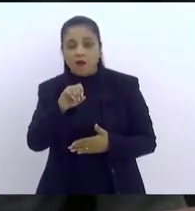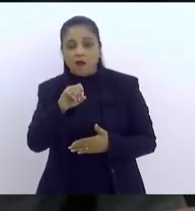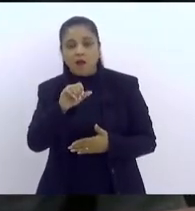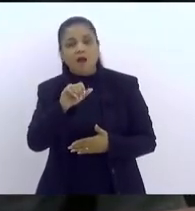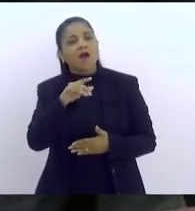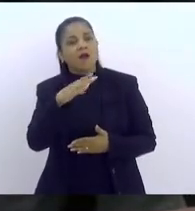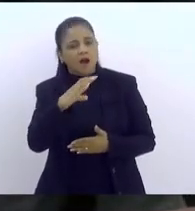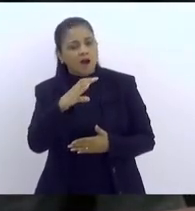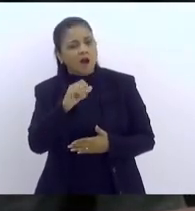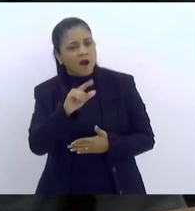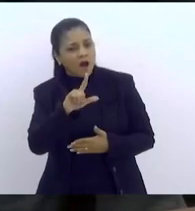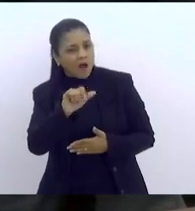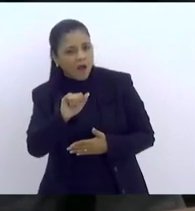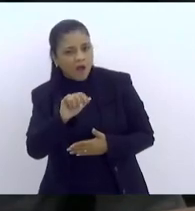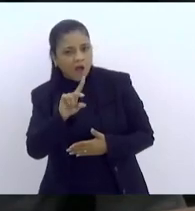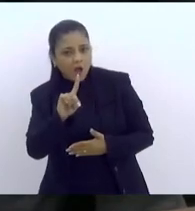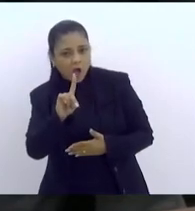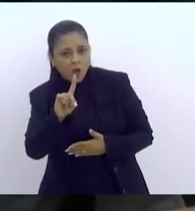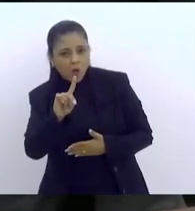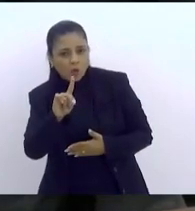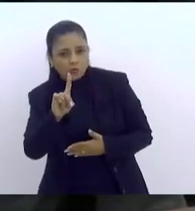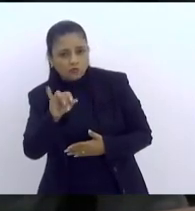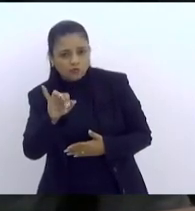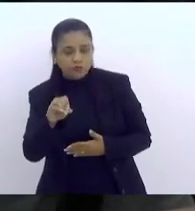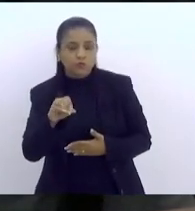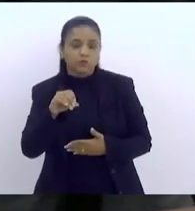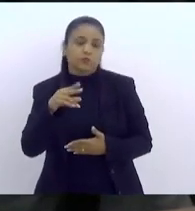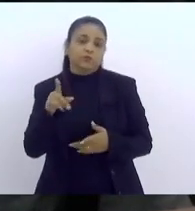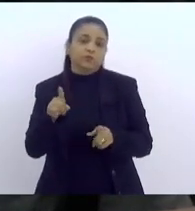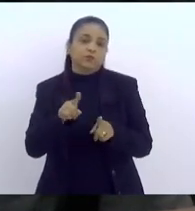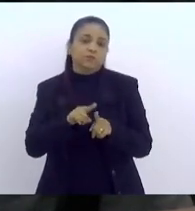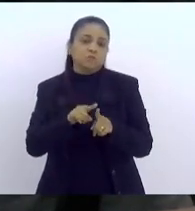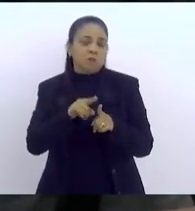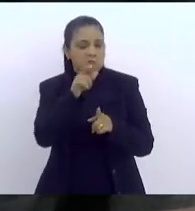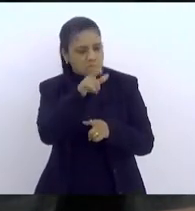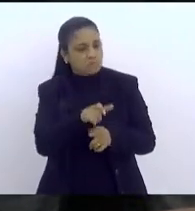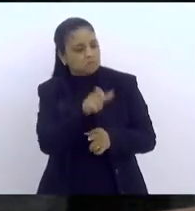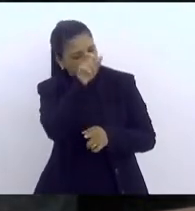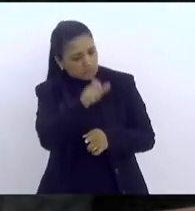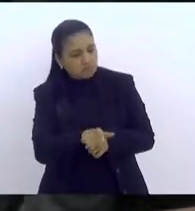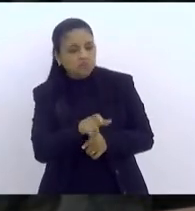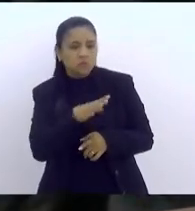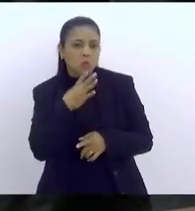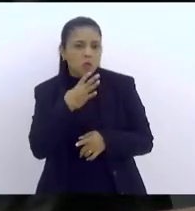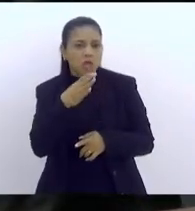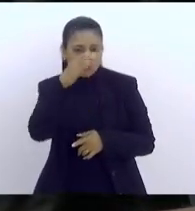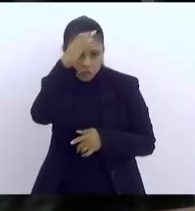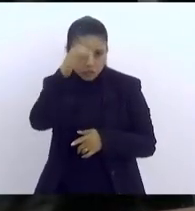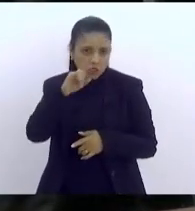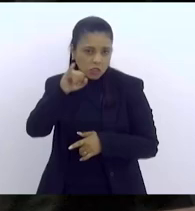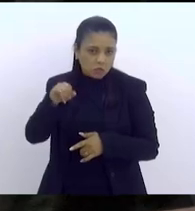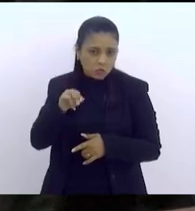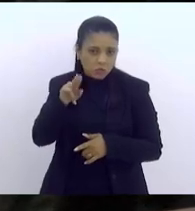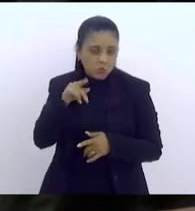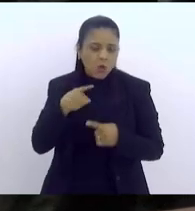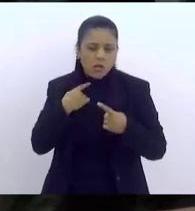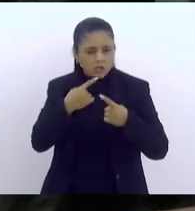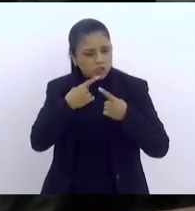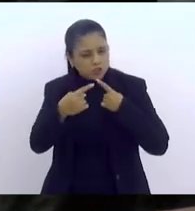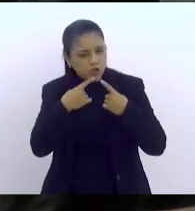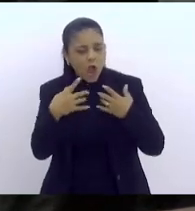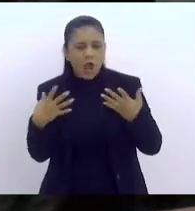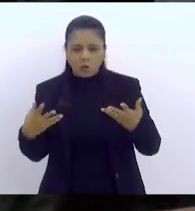a tia Ju conhece o Cláudio Nascimento, é uma pessoa absolutamente do diálogo, uma pessoa altamente